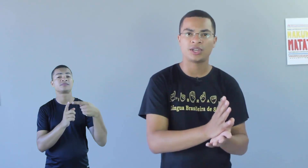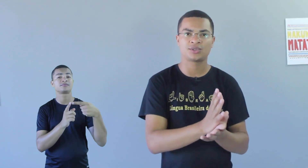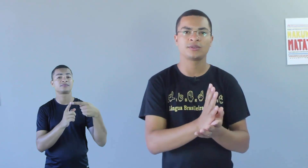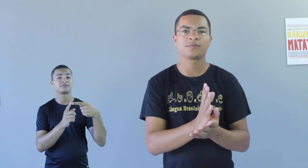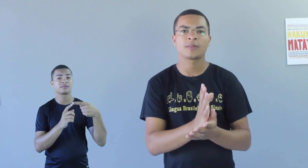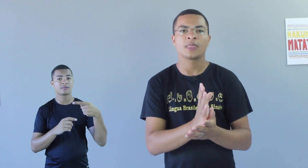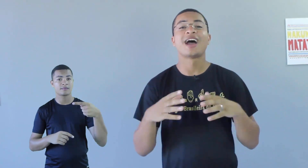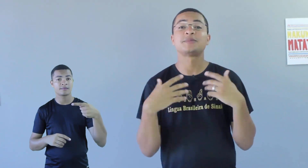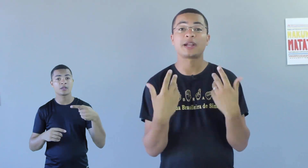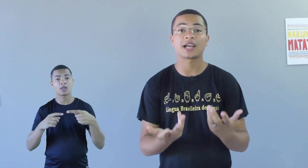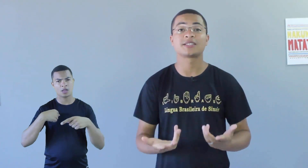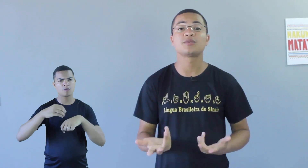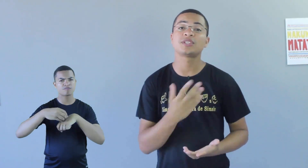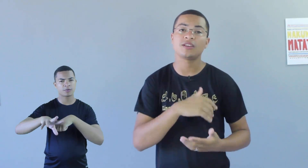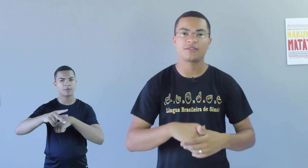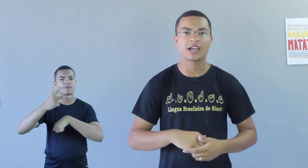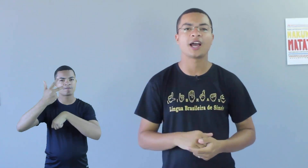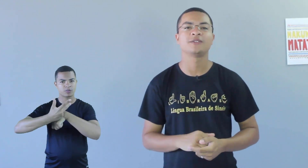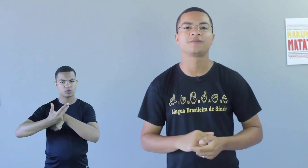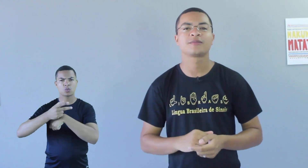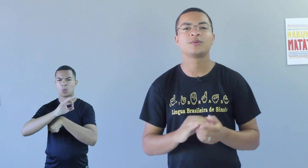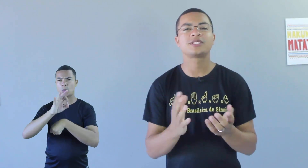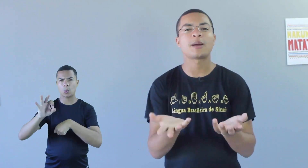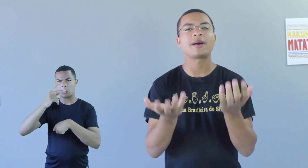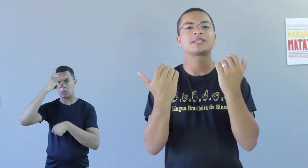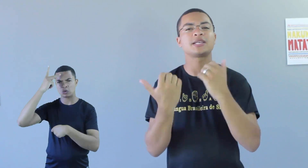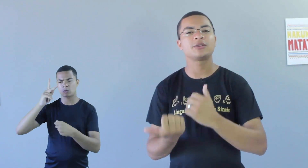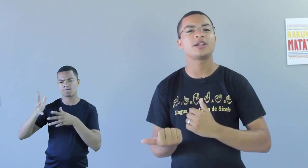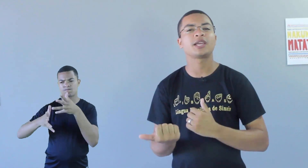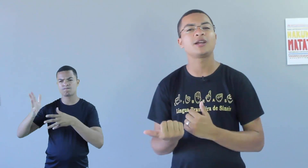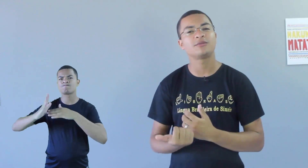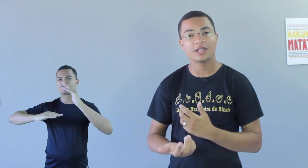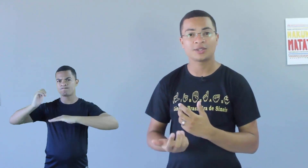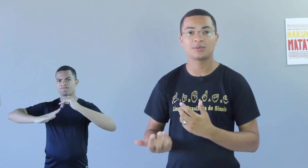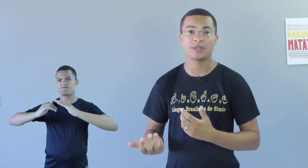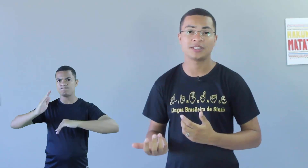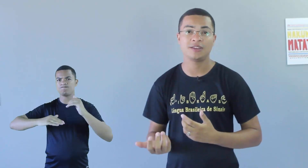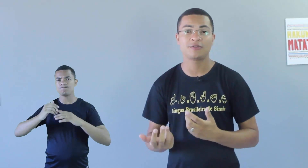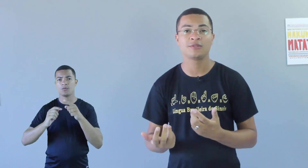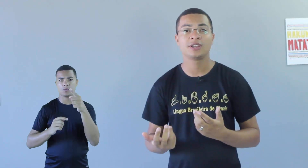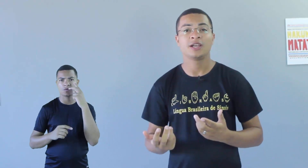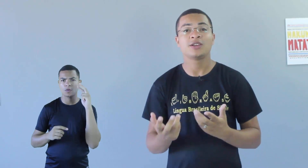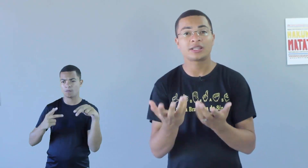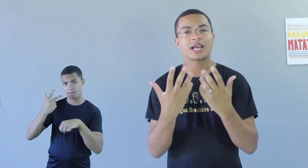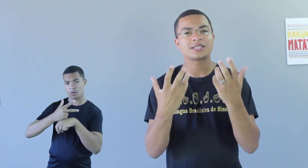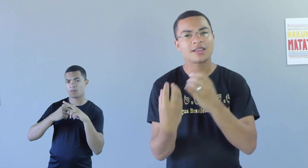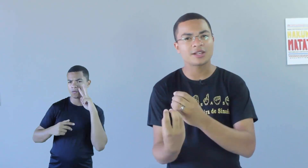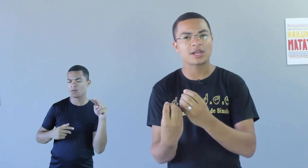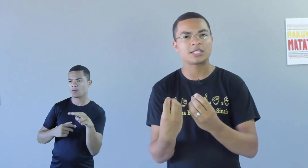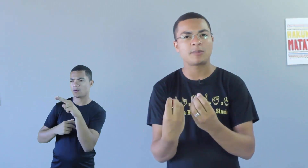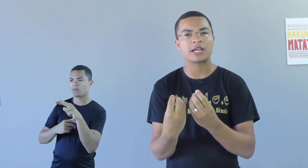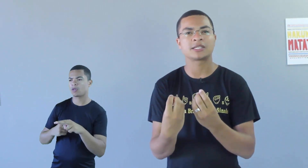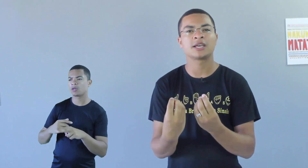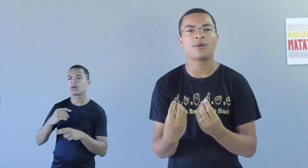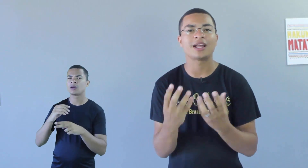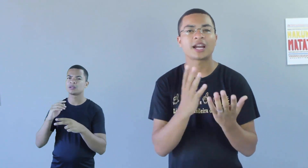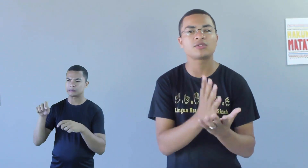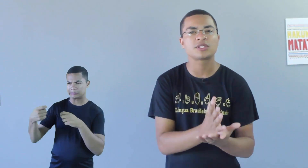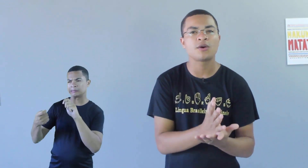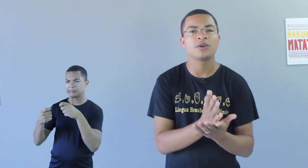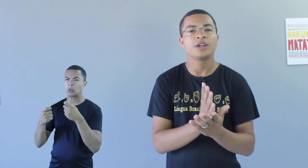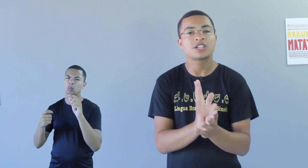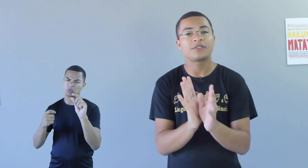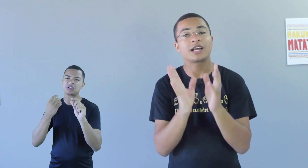daquele contexto. A explicação do significado, o que está passando naquele contexto específico, e ao ter acesso a essa explicação,